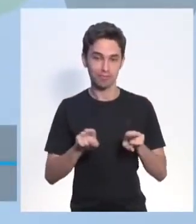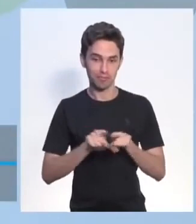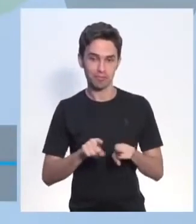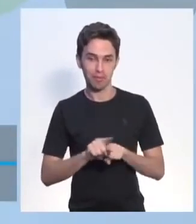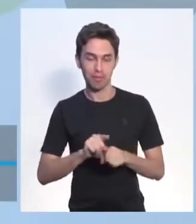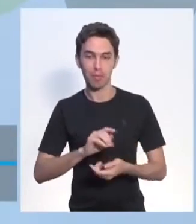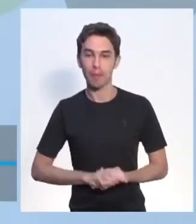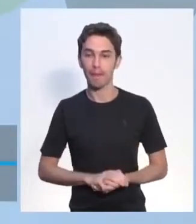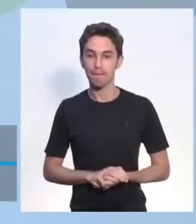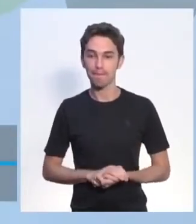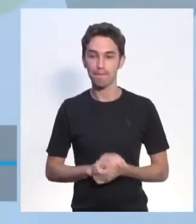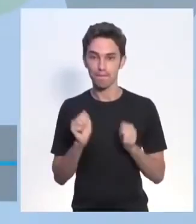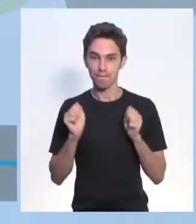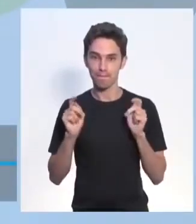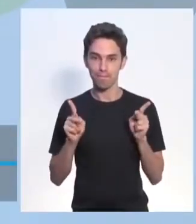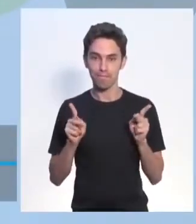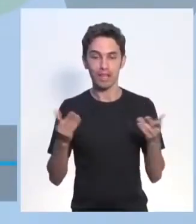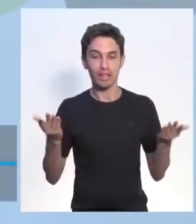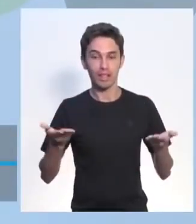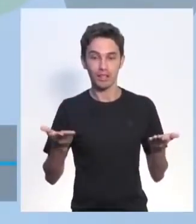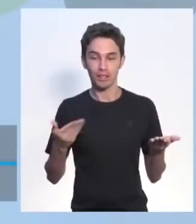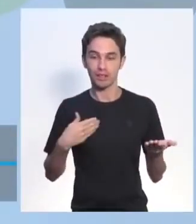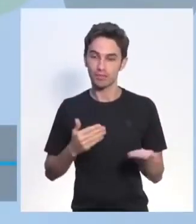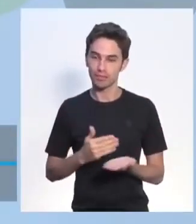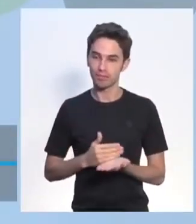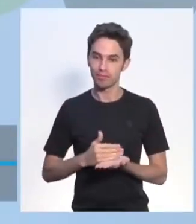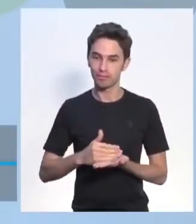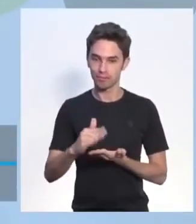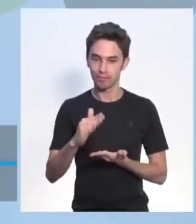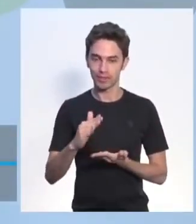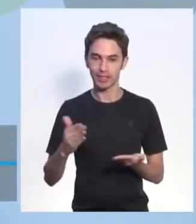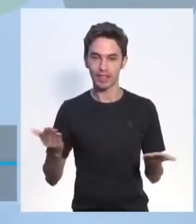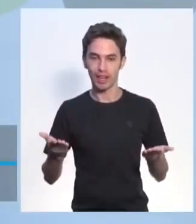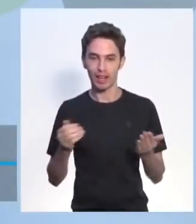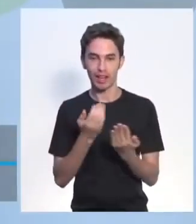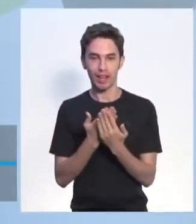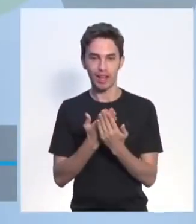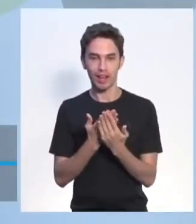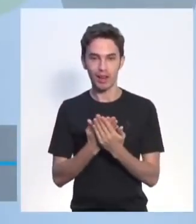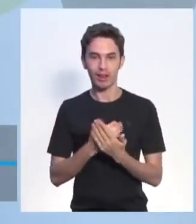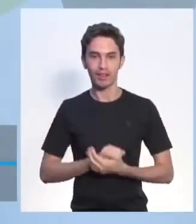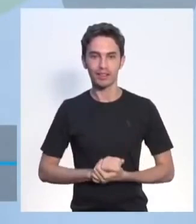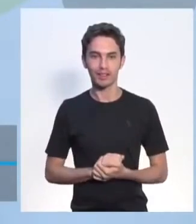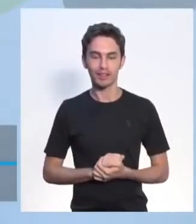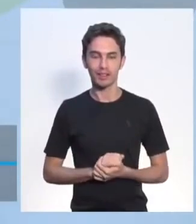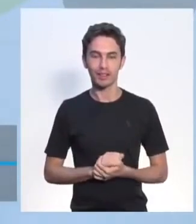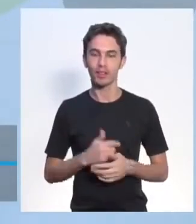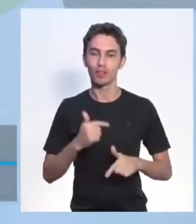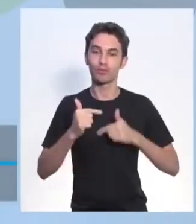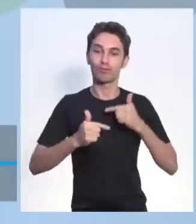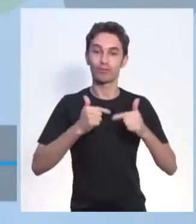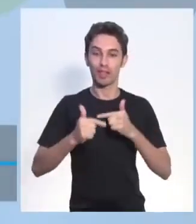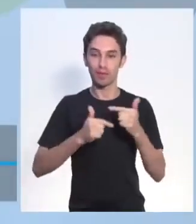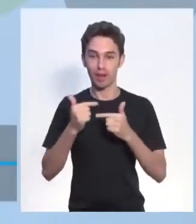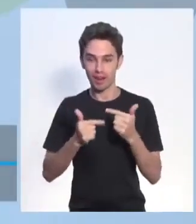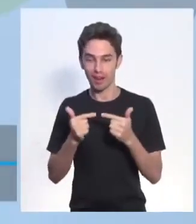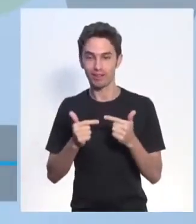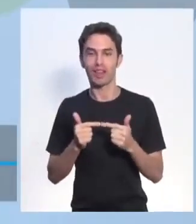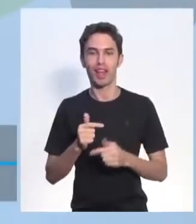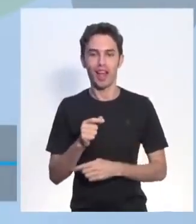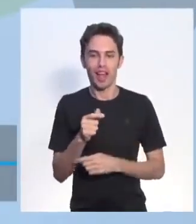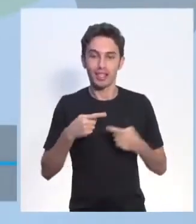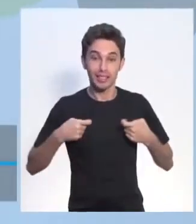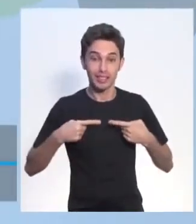Então, para nós iniciarmos a nossa aula de hoje, nós trabalharemos aí a Guerra